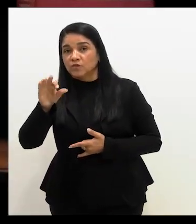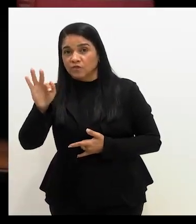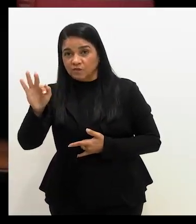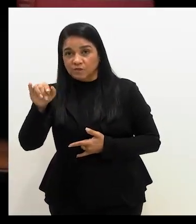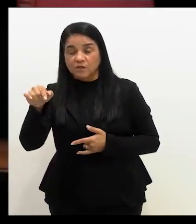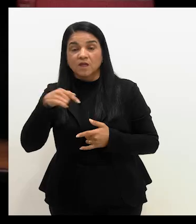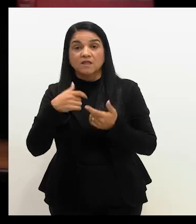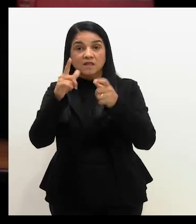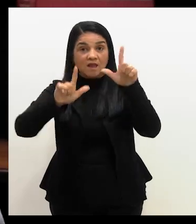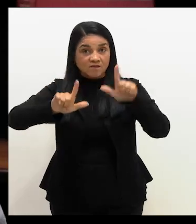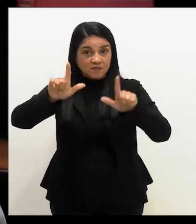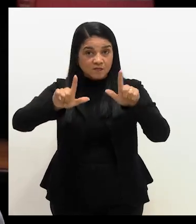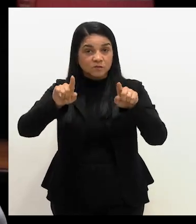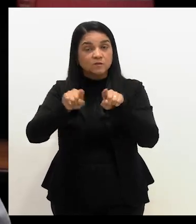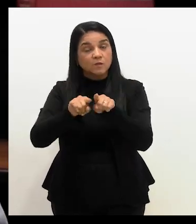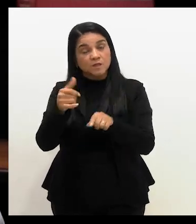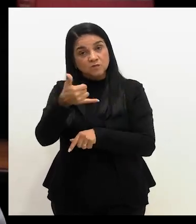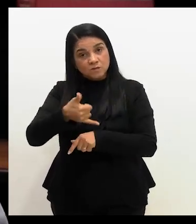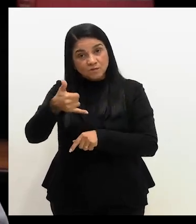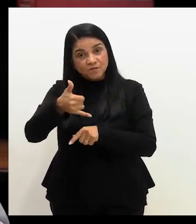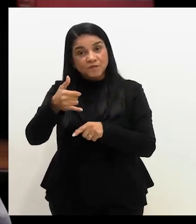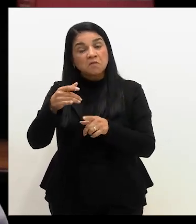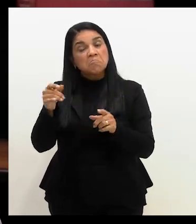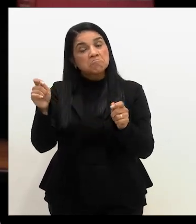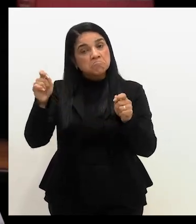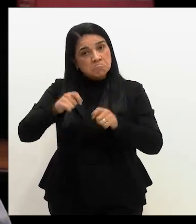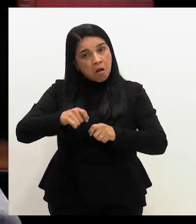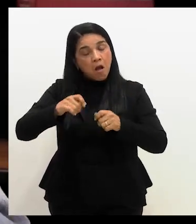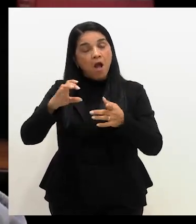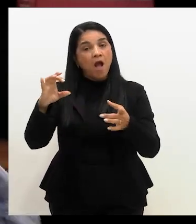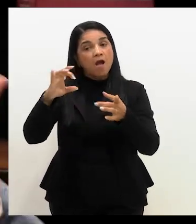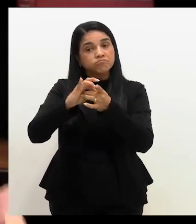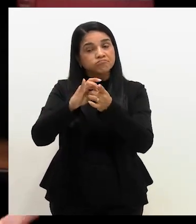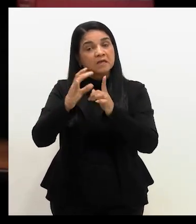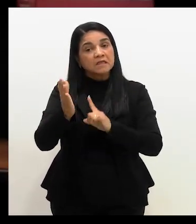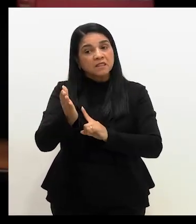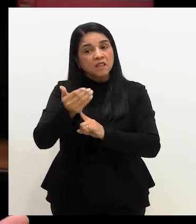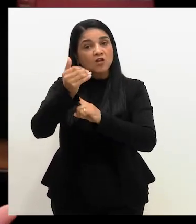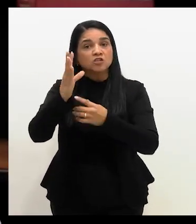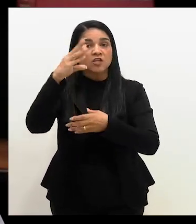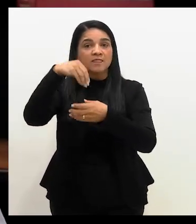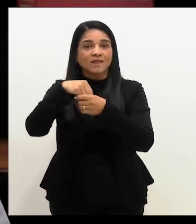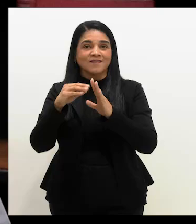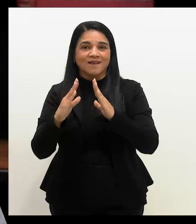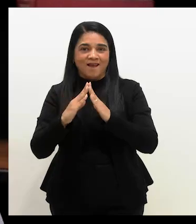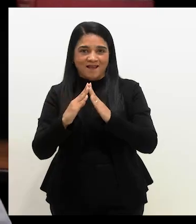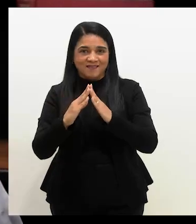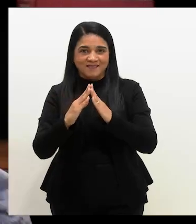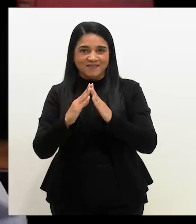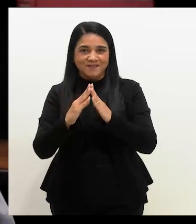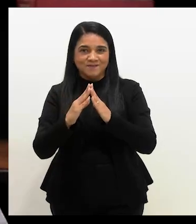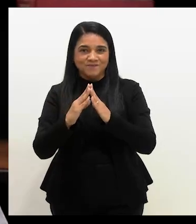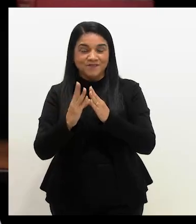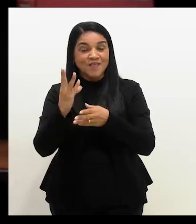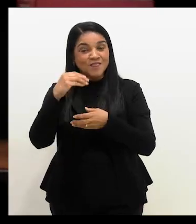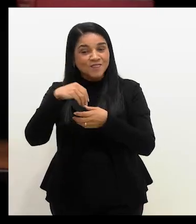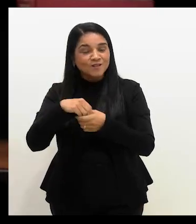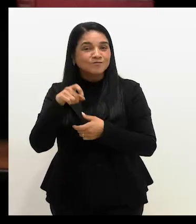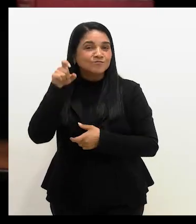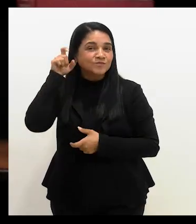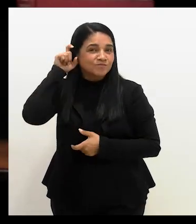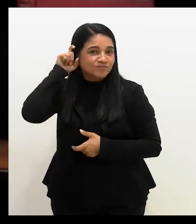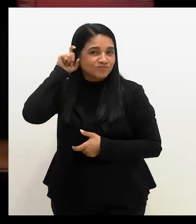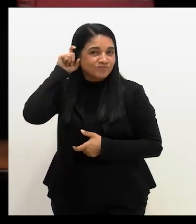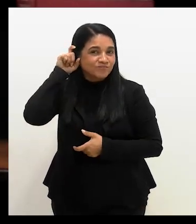televisão, né? E eles podem estar fazendo parte dessa parte tecnológica da sua casa. Então, você fica com tudo dentro